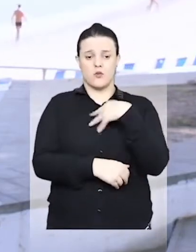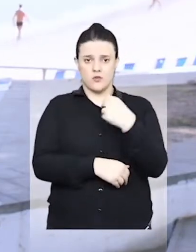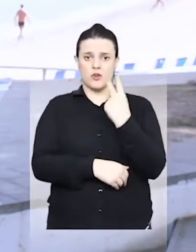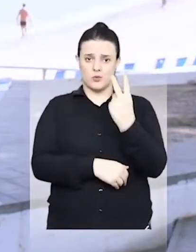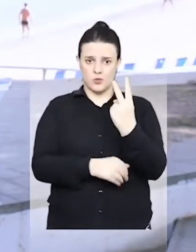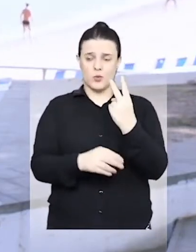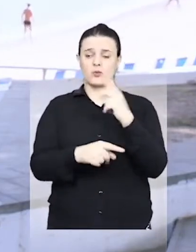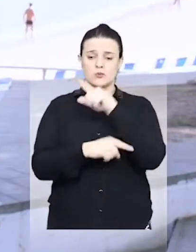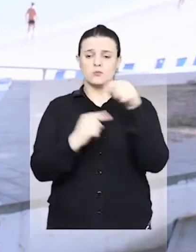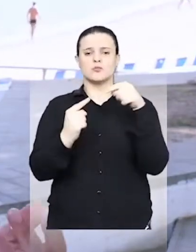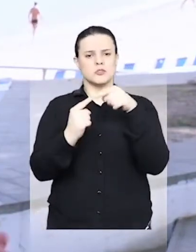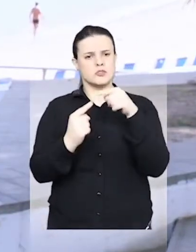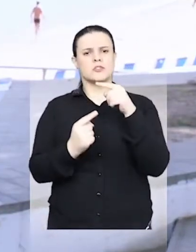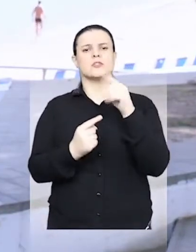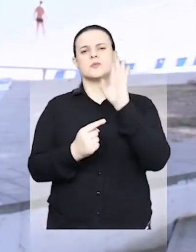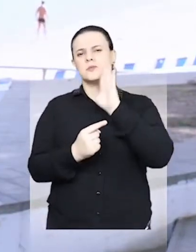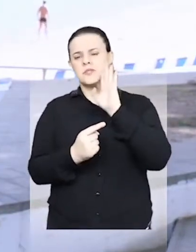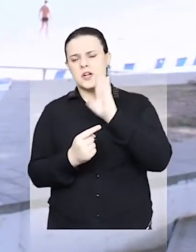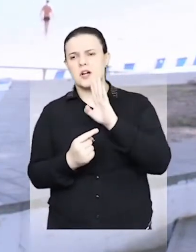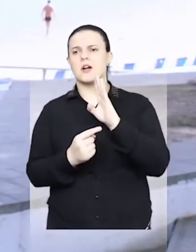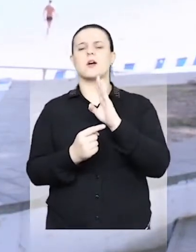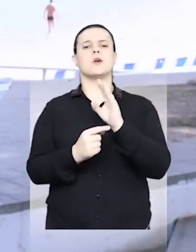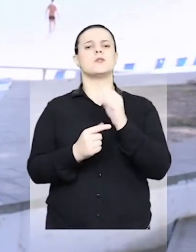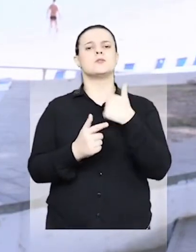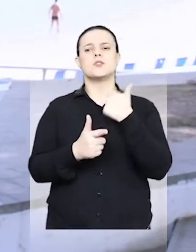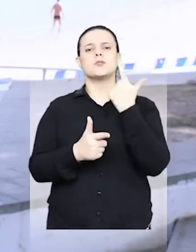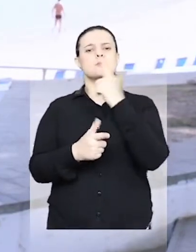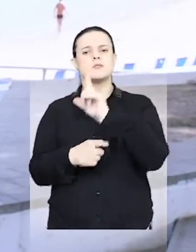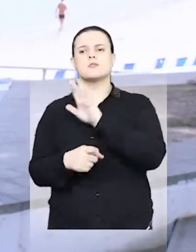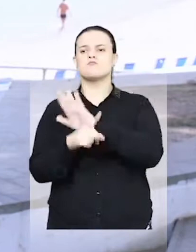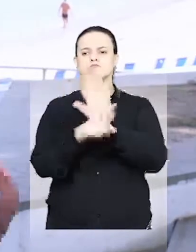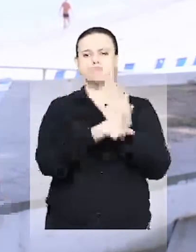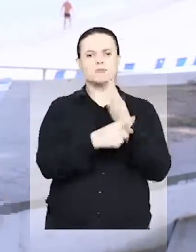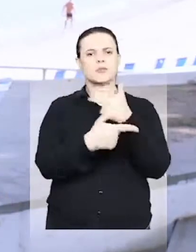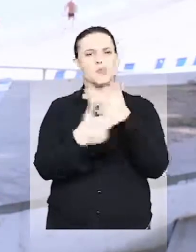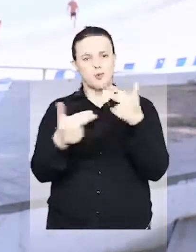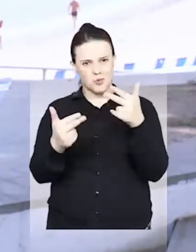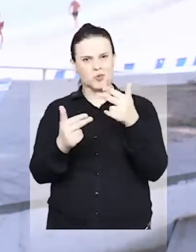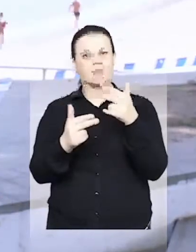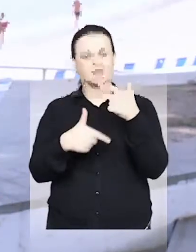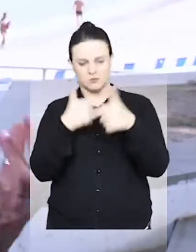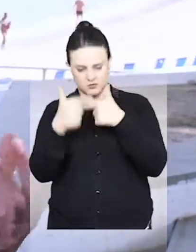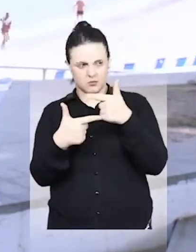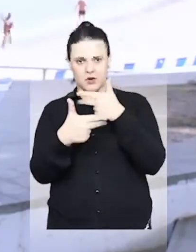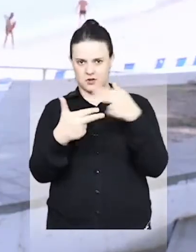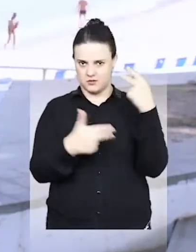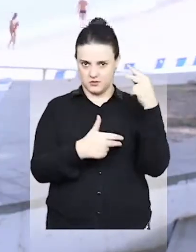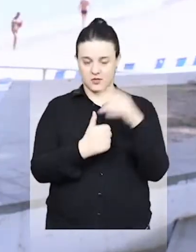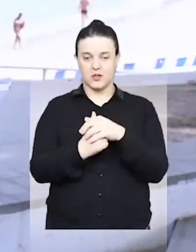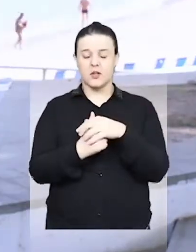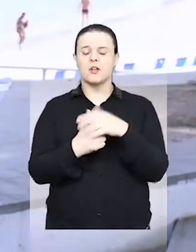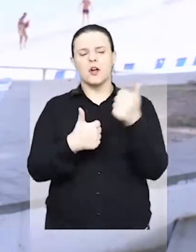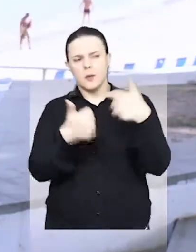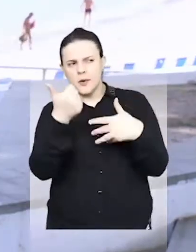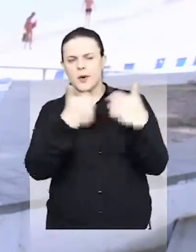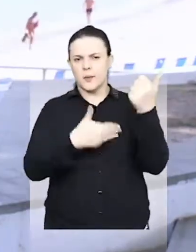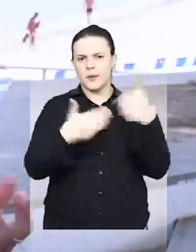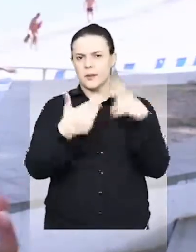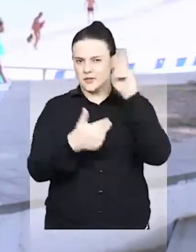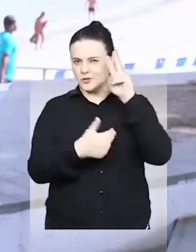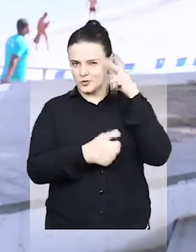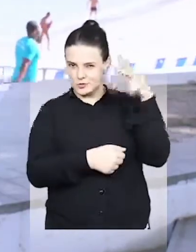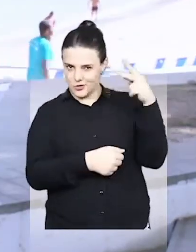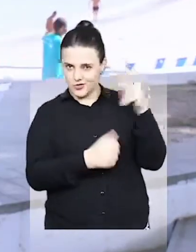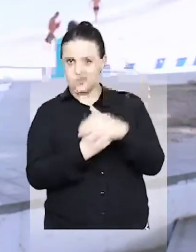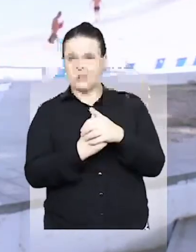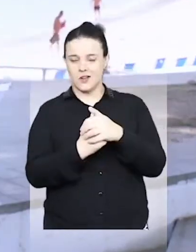com os 2 filhos, com um propósito muito bacana de agregar várias coisas positivas na linha que ele trabalha, e ele me comentou um pouco da